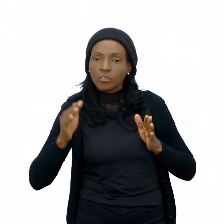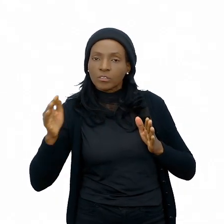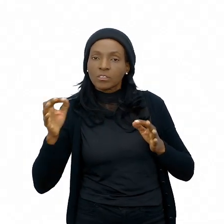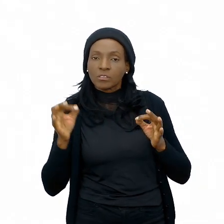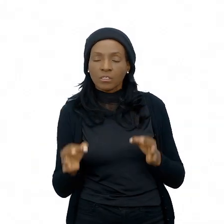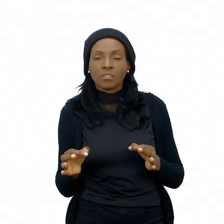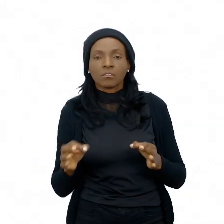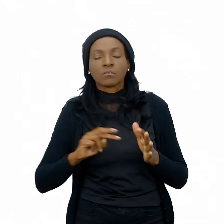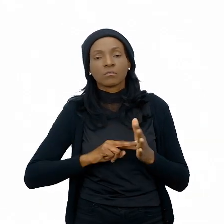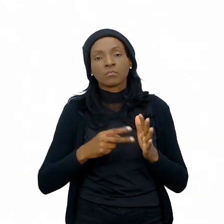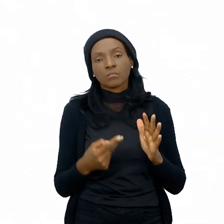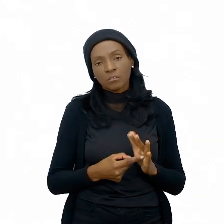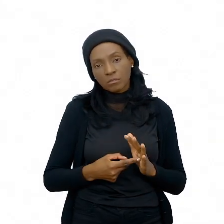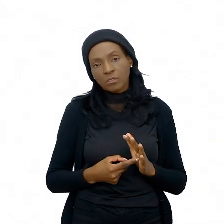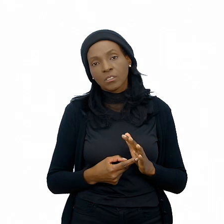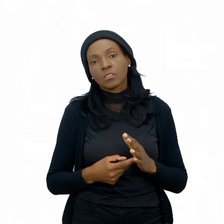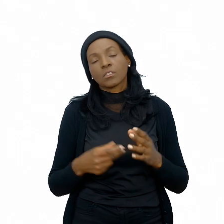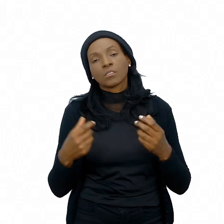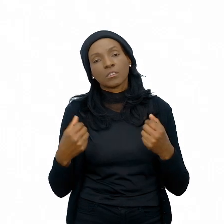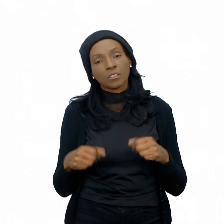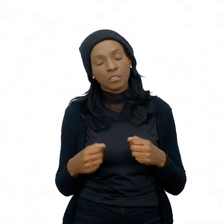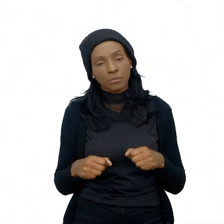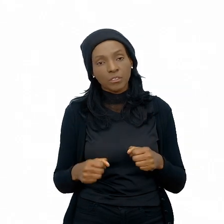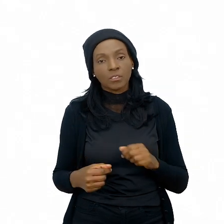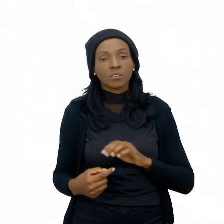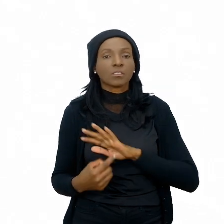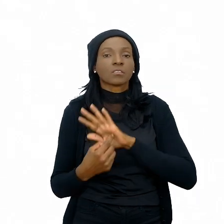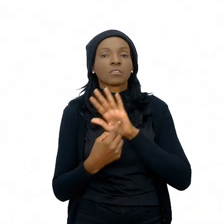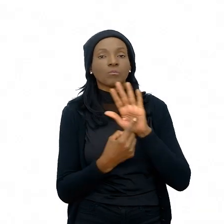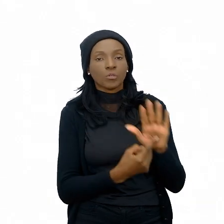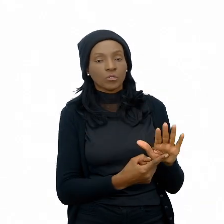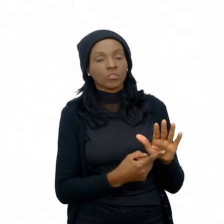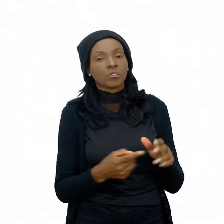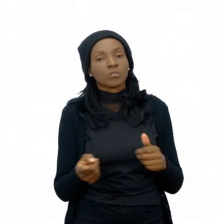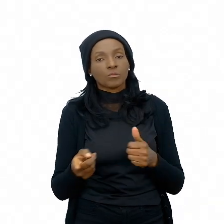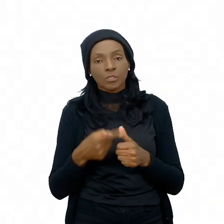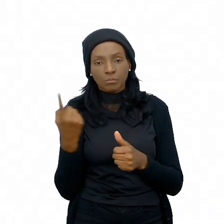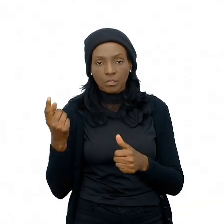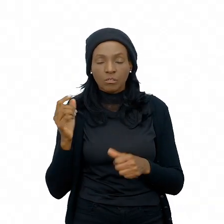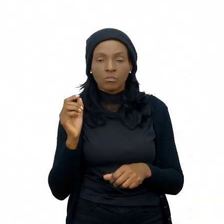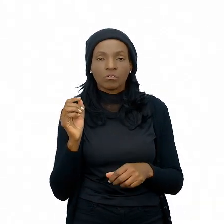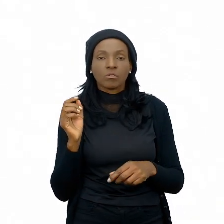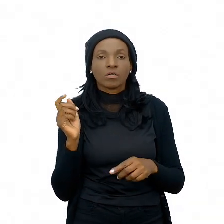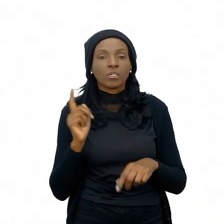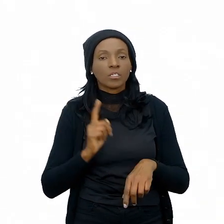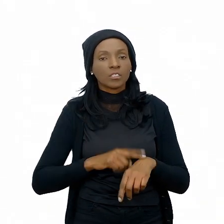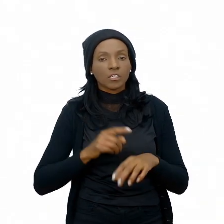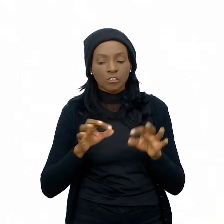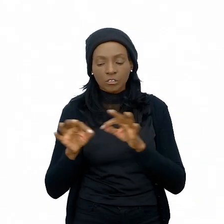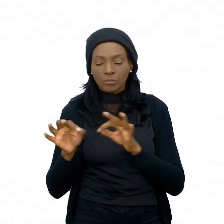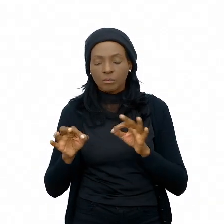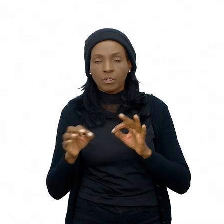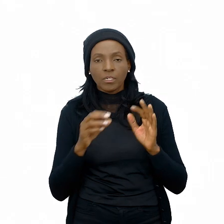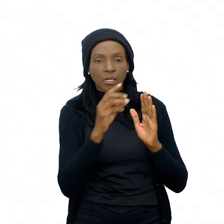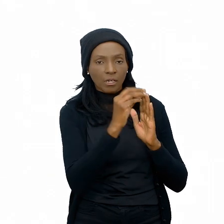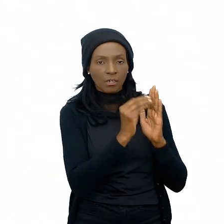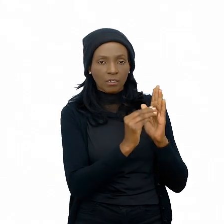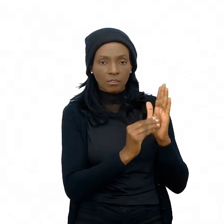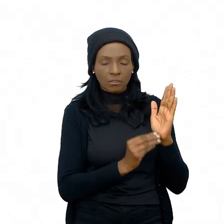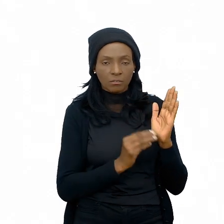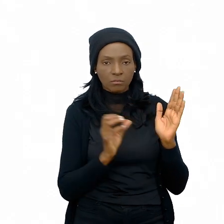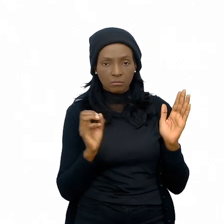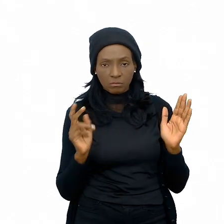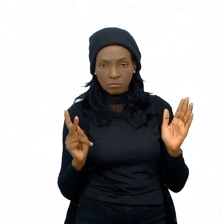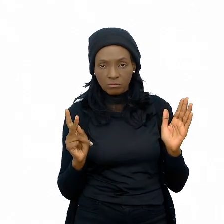esses aspectos precisam ser contemplados na elaboração da lista, ok, pessoal? Então, vamos lá.